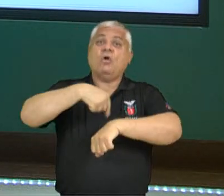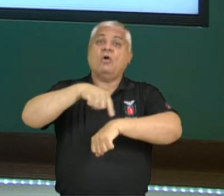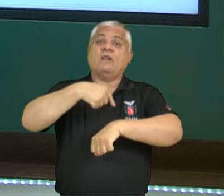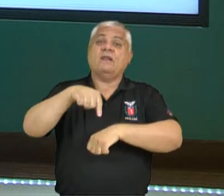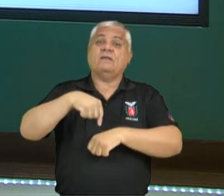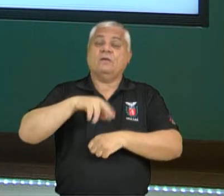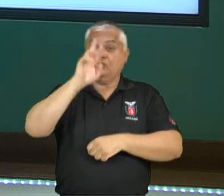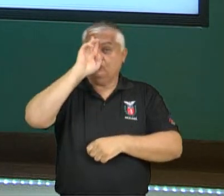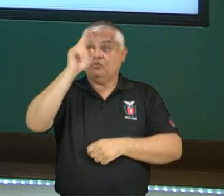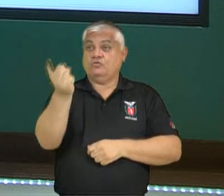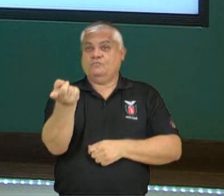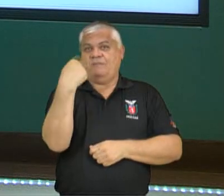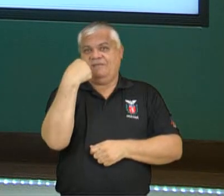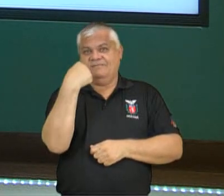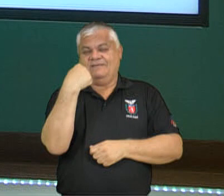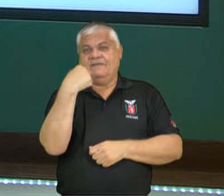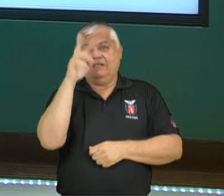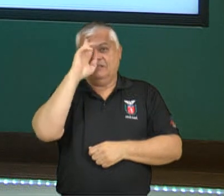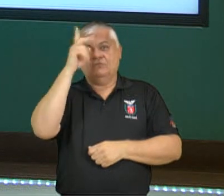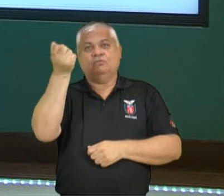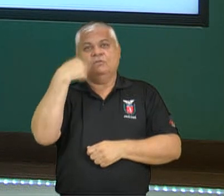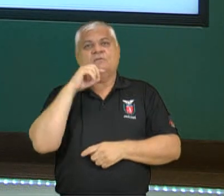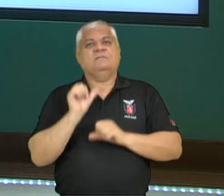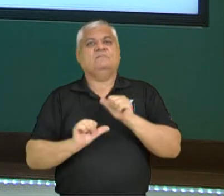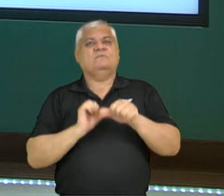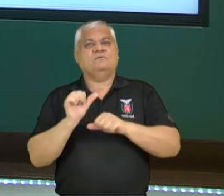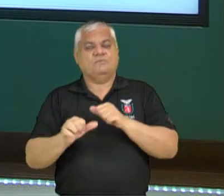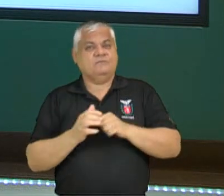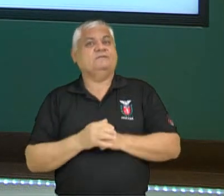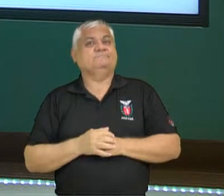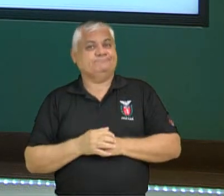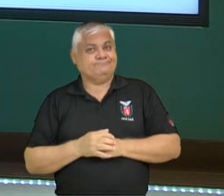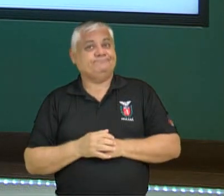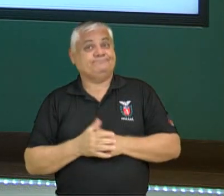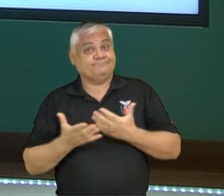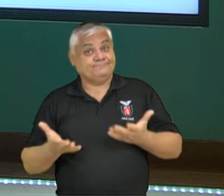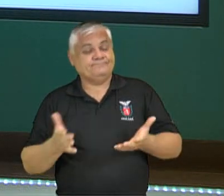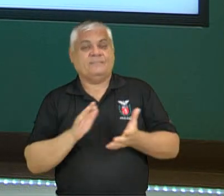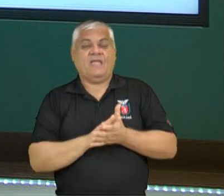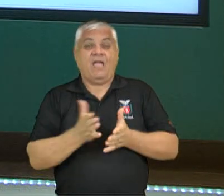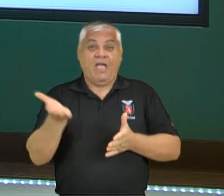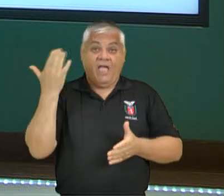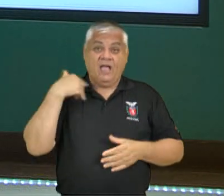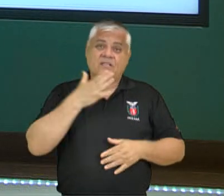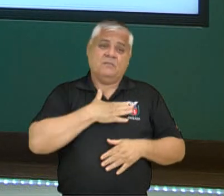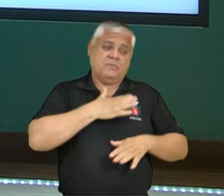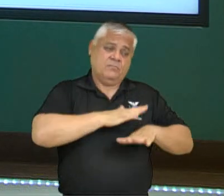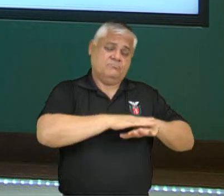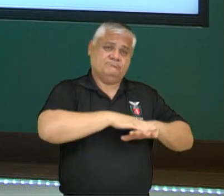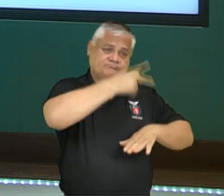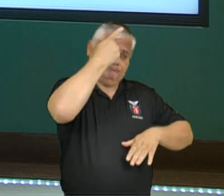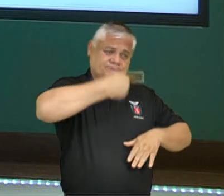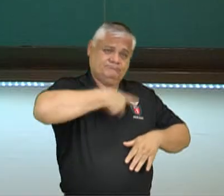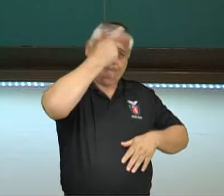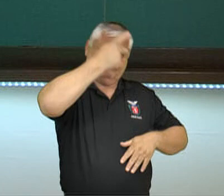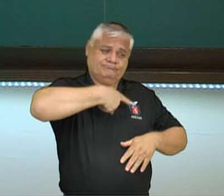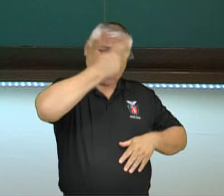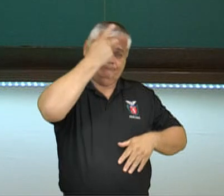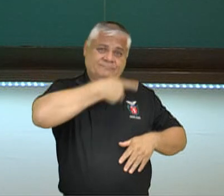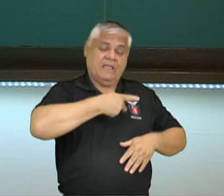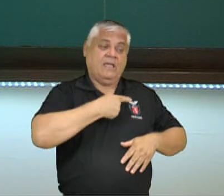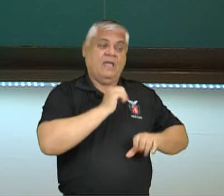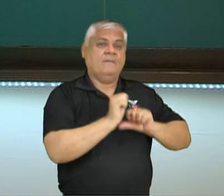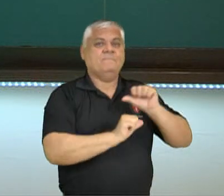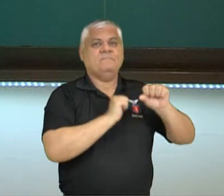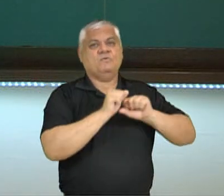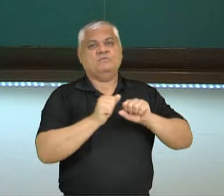imposto pelo patrão. Então, nós vamos ter uma alteração nessas relações de trabalho. Vejam que nós tínhamos o artesanato, passamos por um processo